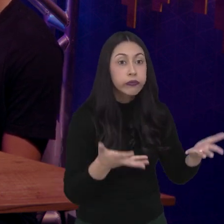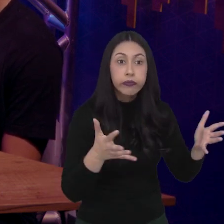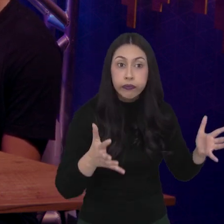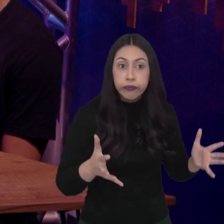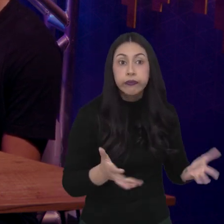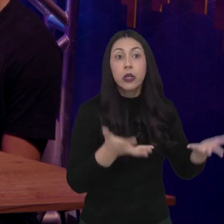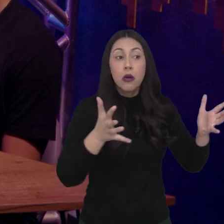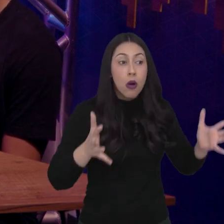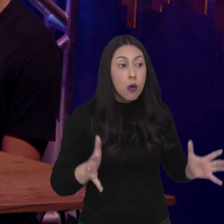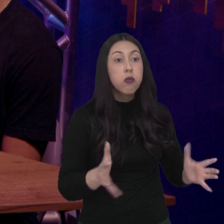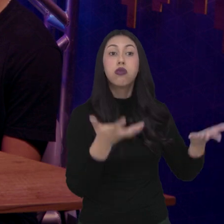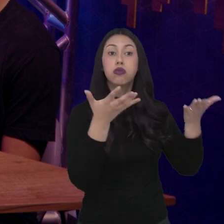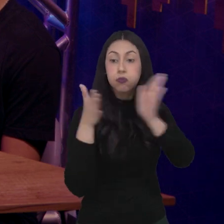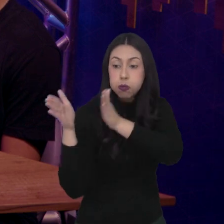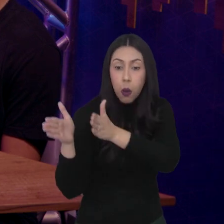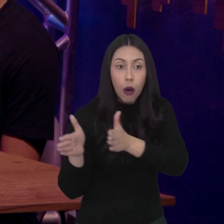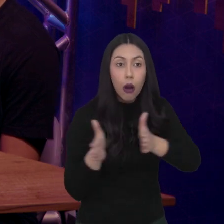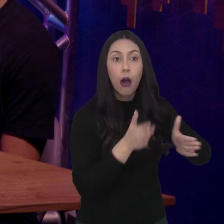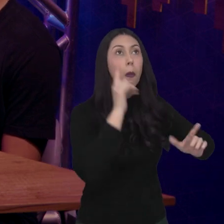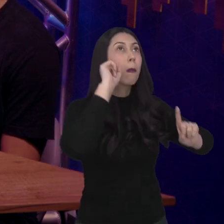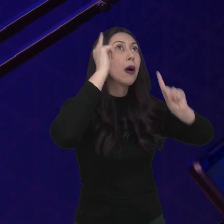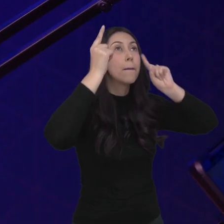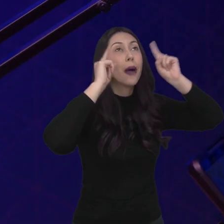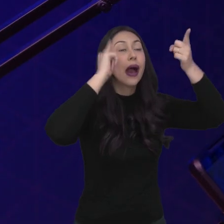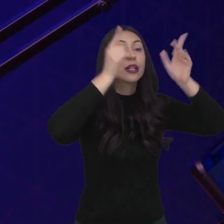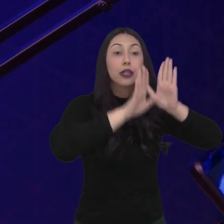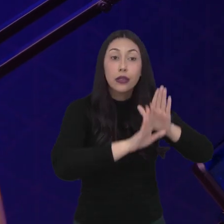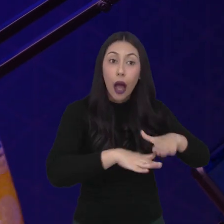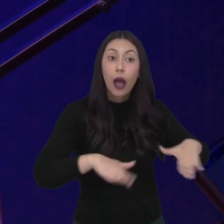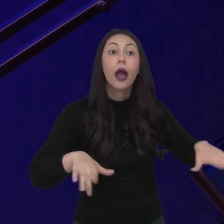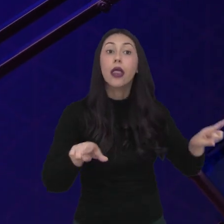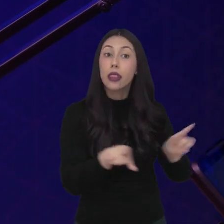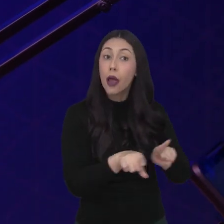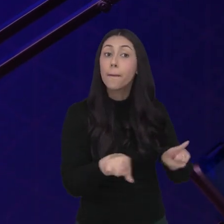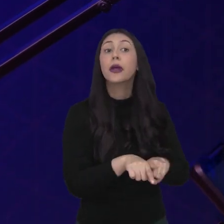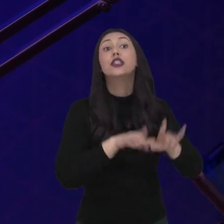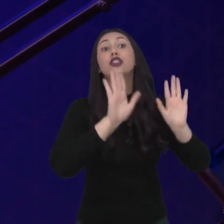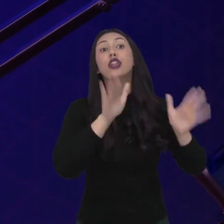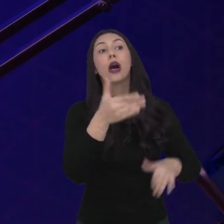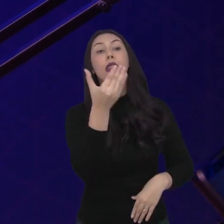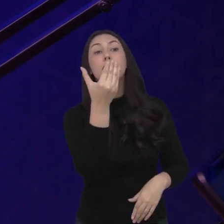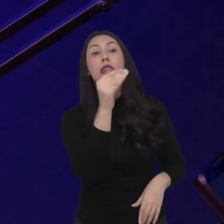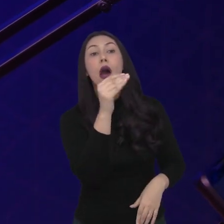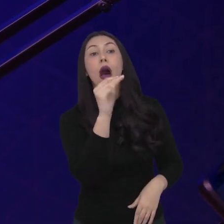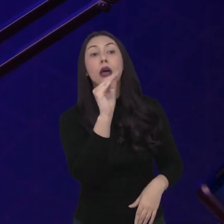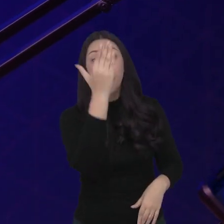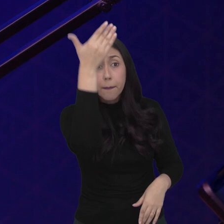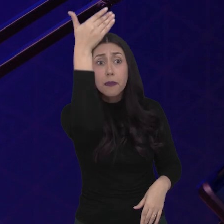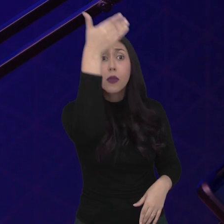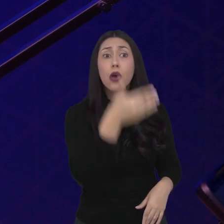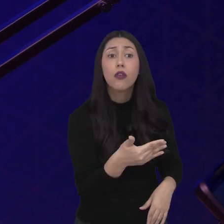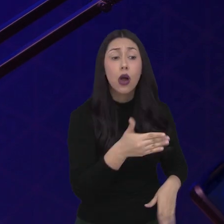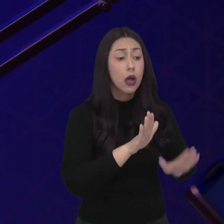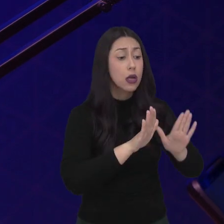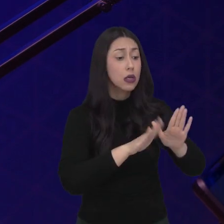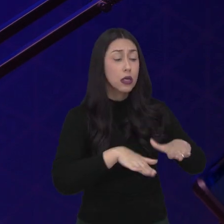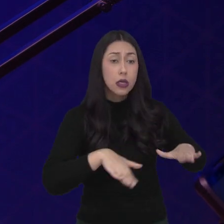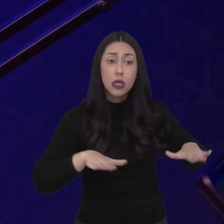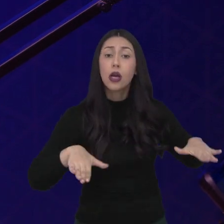reforcem esse processo criativo das crianças. E é também comprovado cientificamente de que crianças, né, que têm